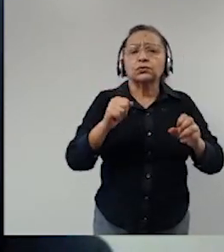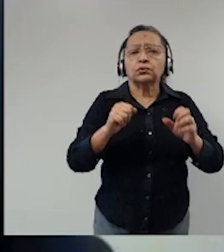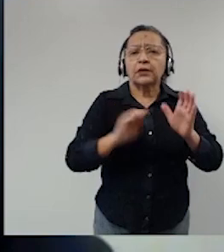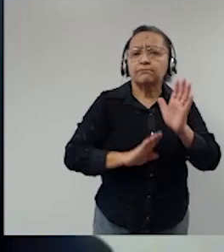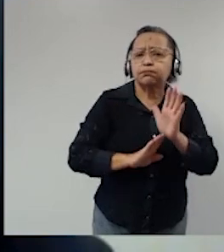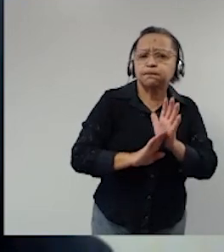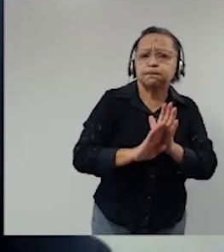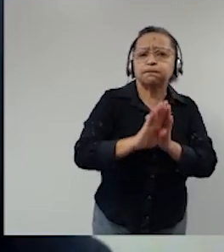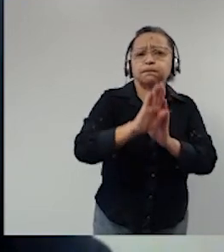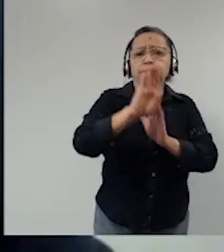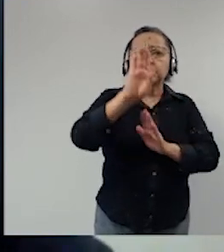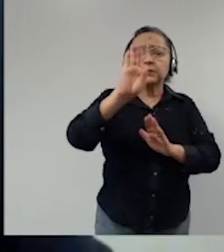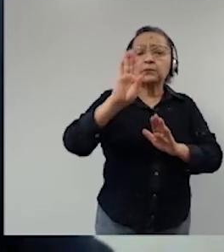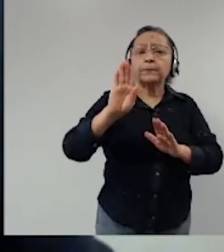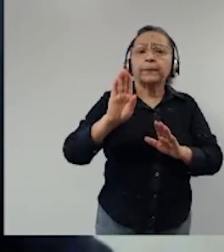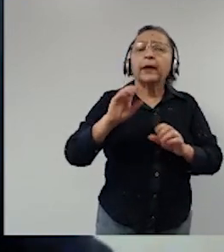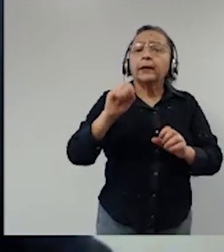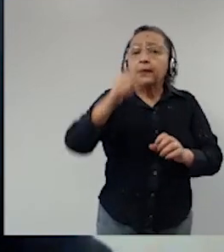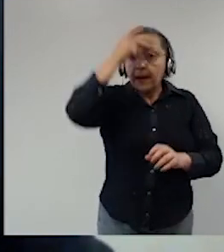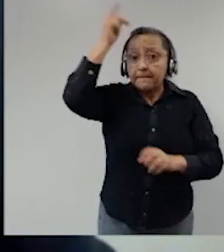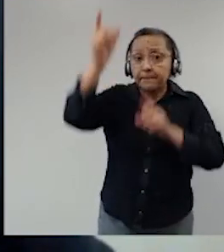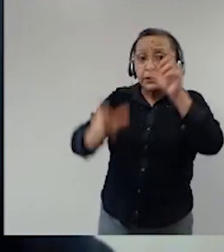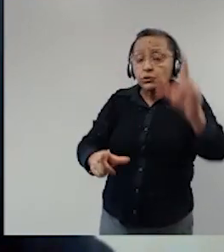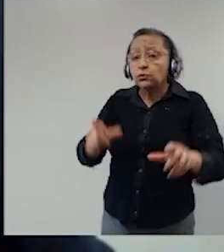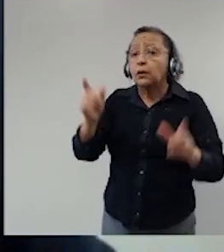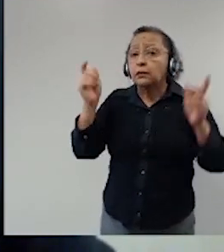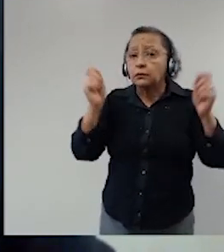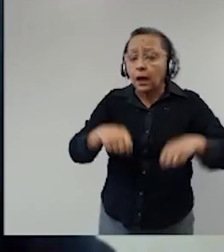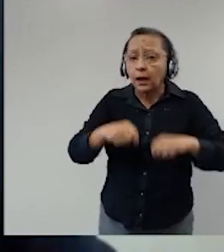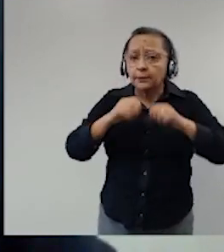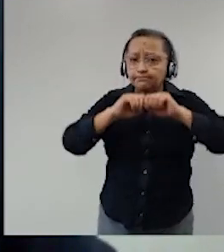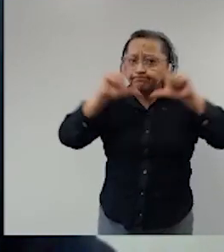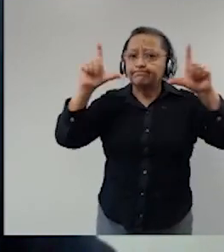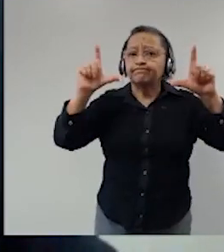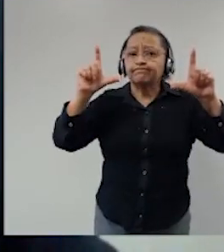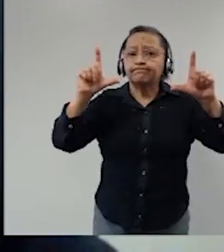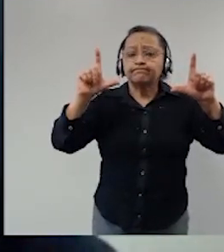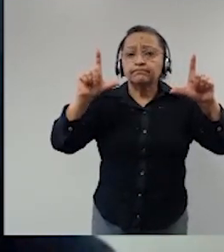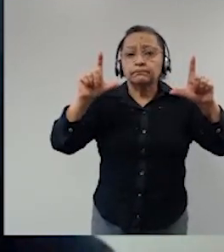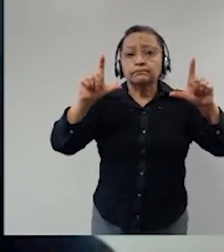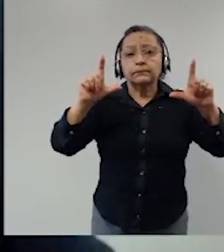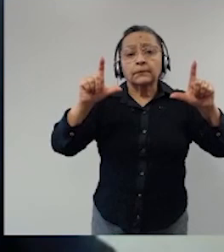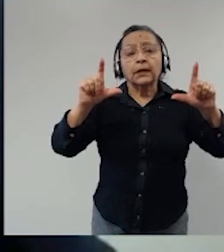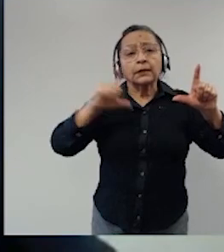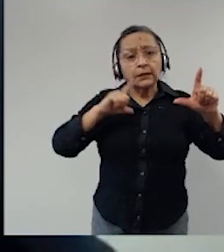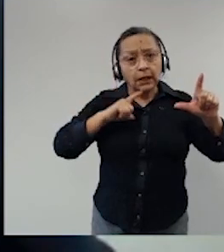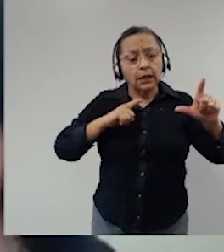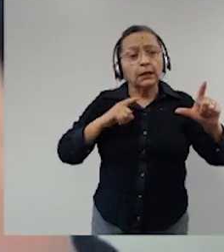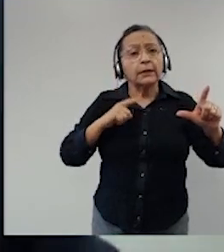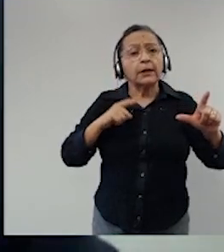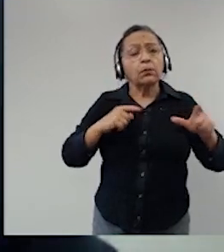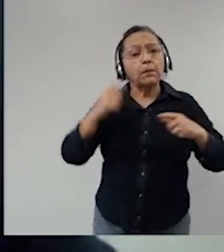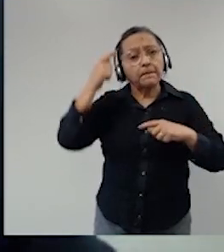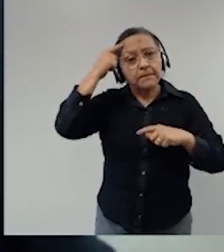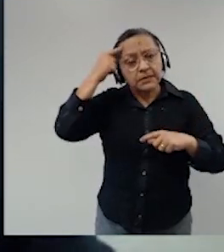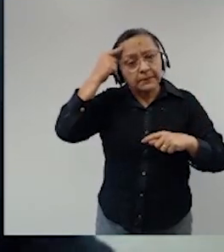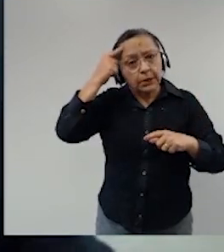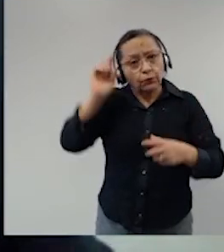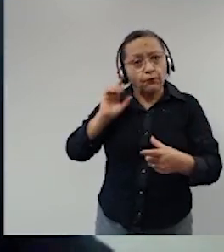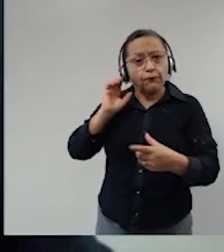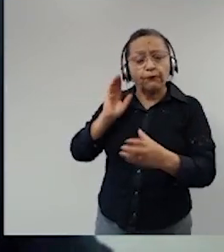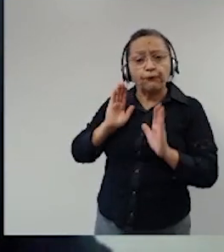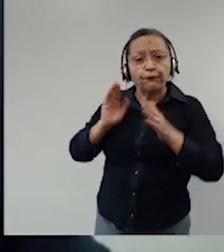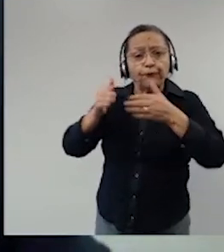é que as pessoas terão condição de ter uma atuação voltada para o coletivo e não voltada para